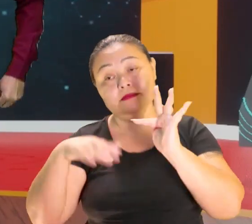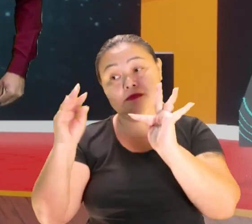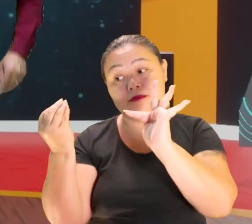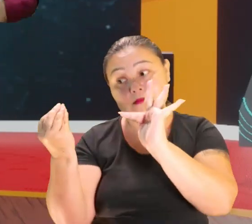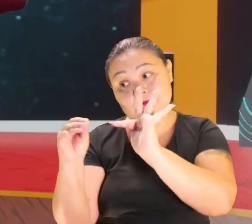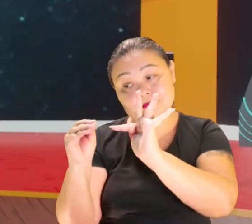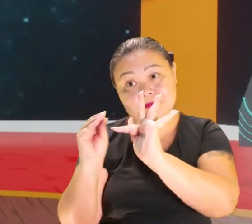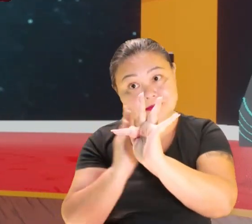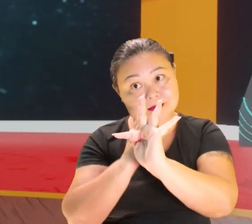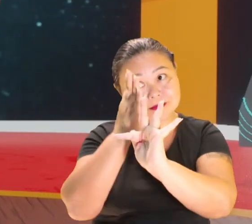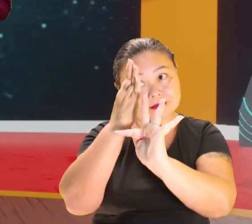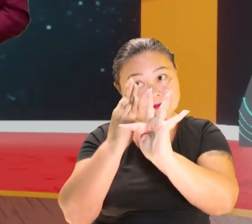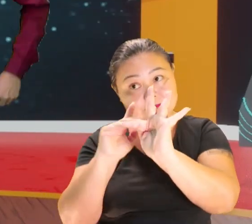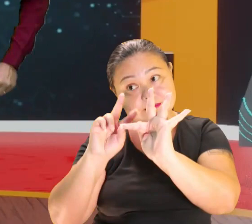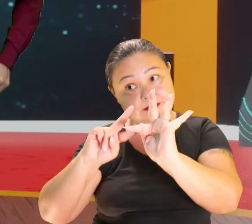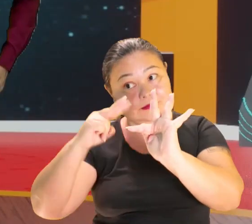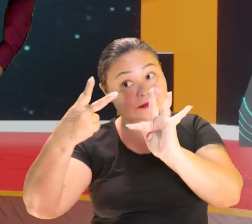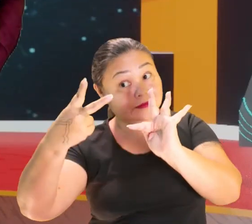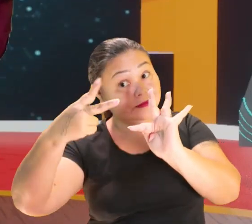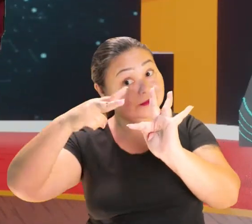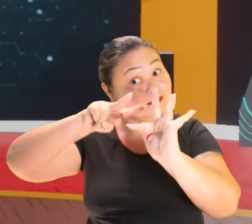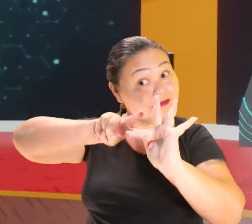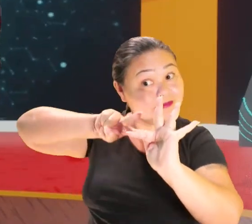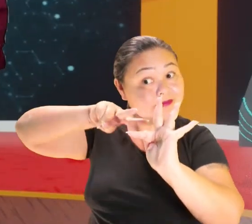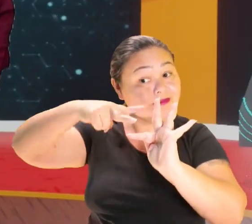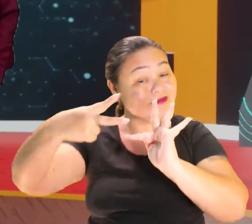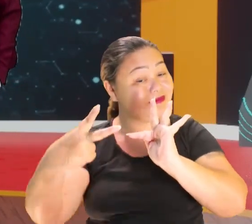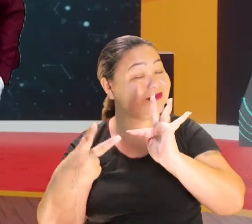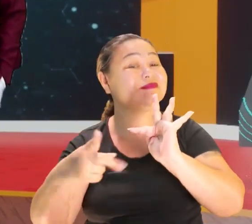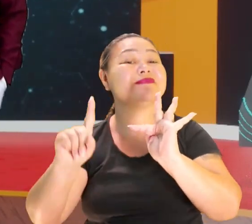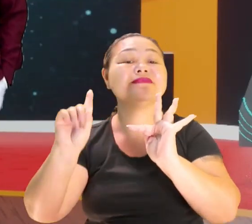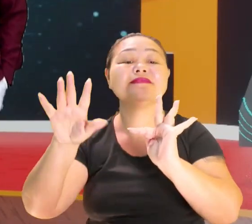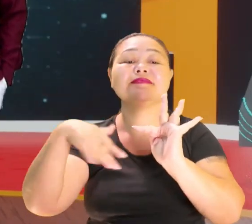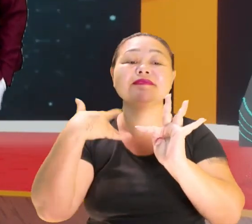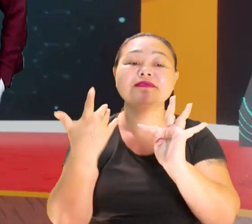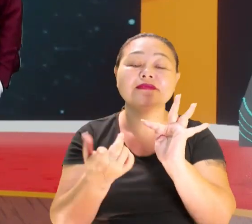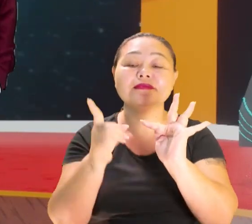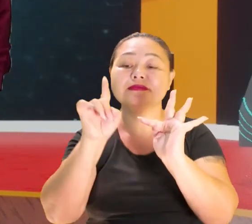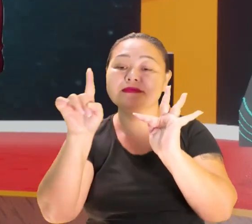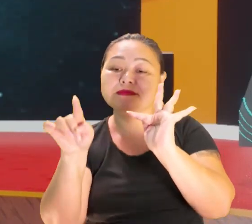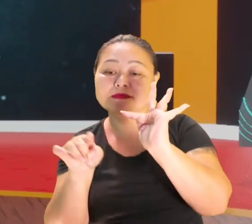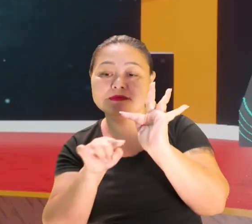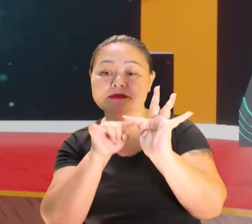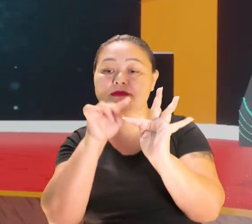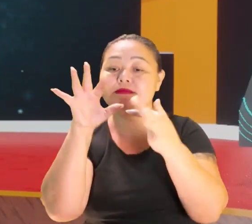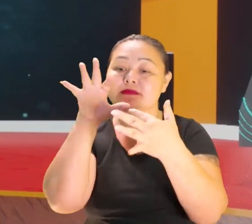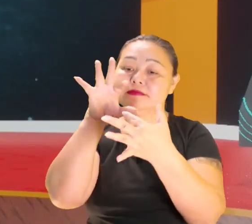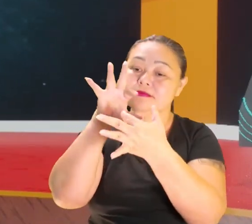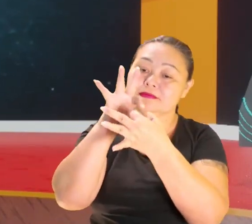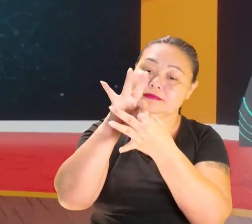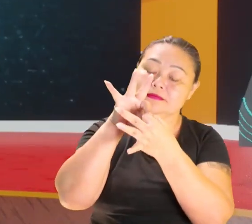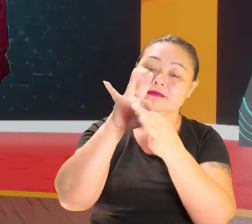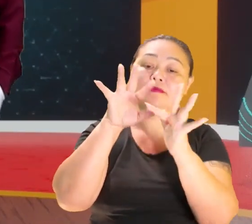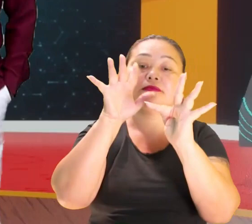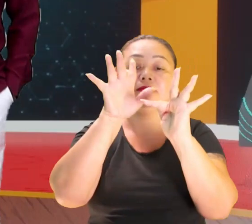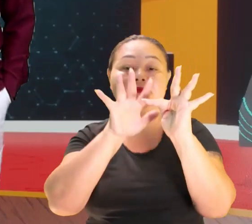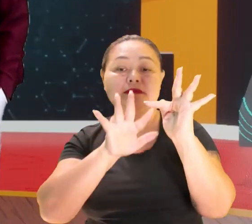na saída e tenho o contrário. E pronto, né? E a gente sempre fazendo o giro, relacionando com as